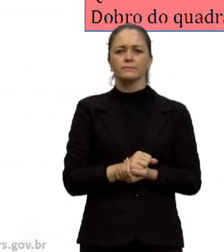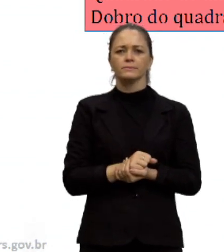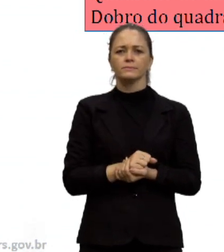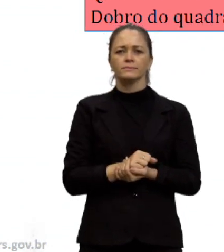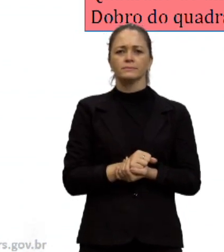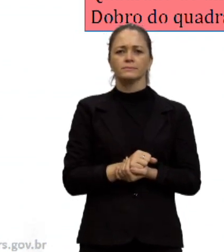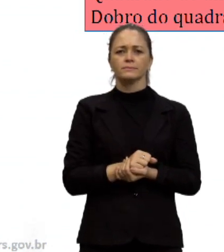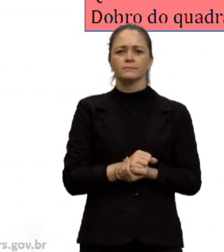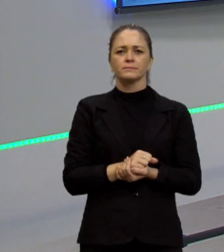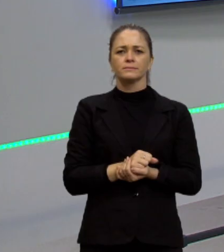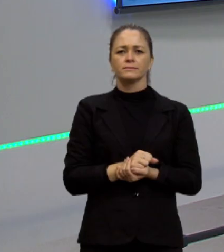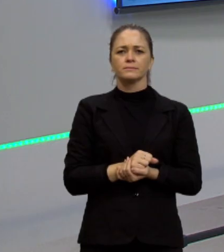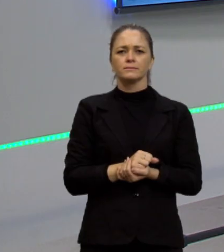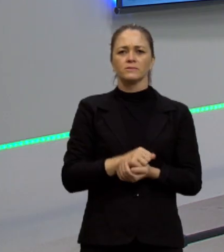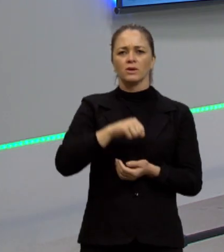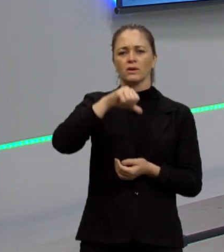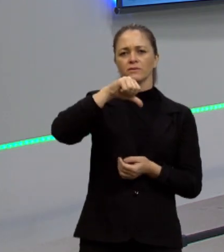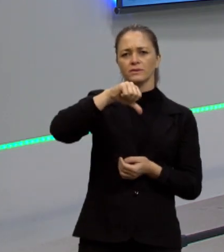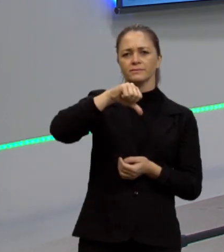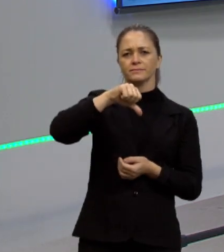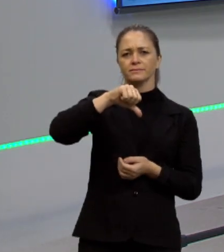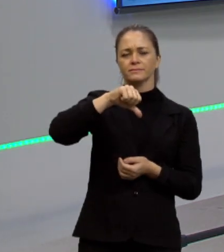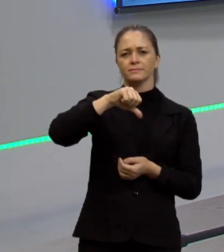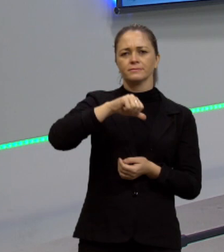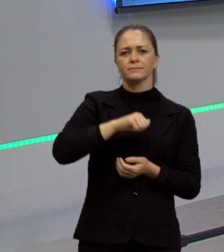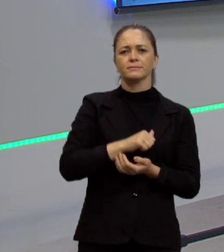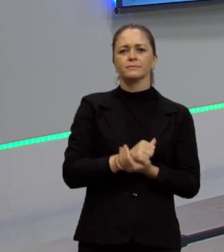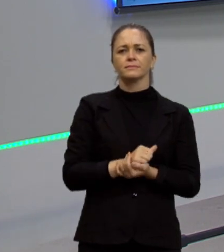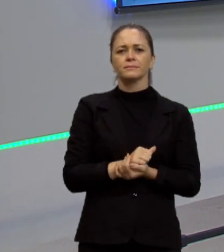é igual a 9